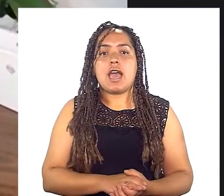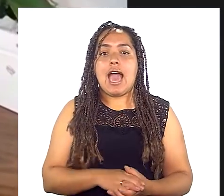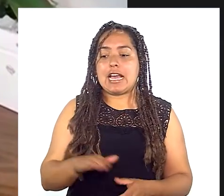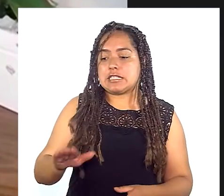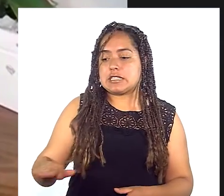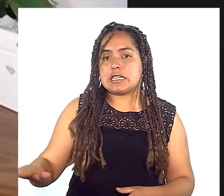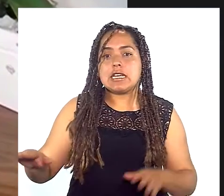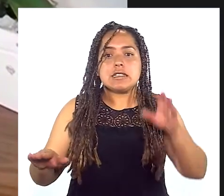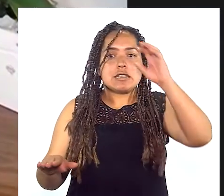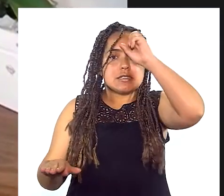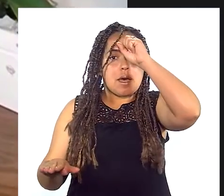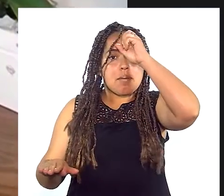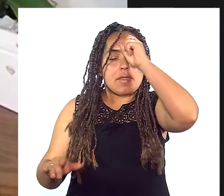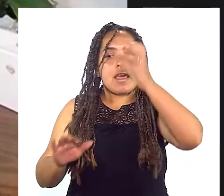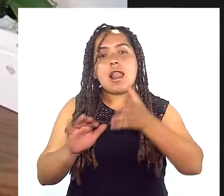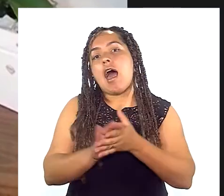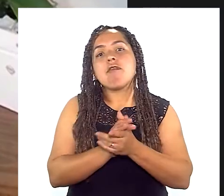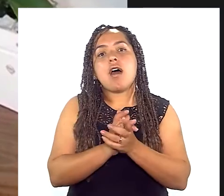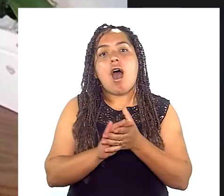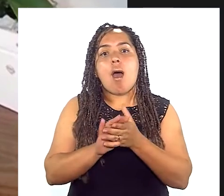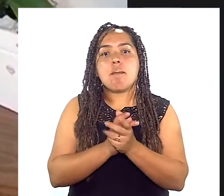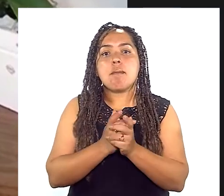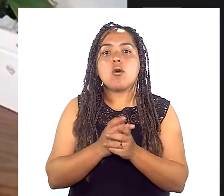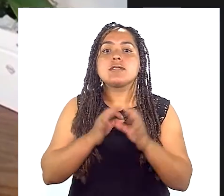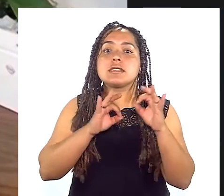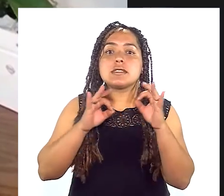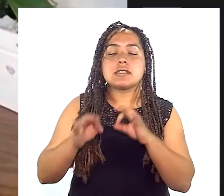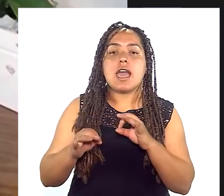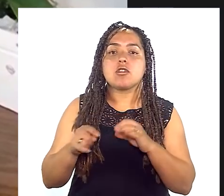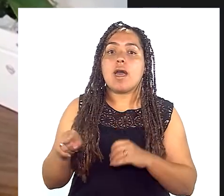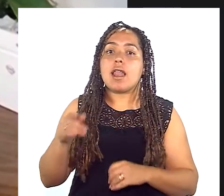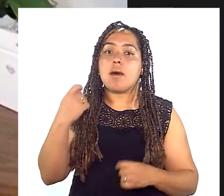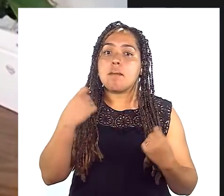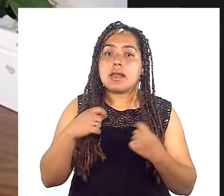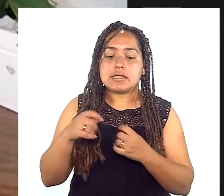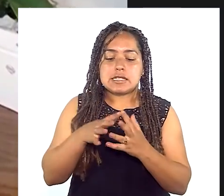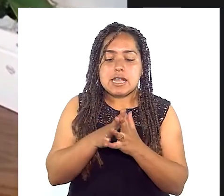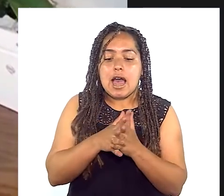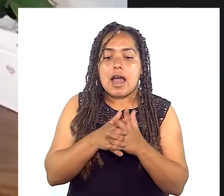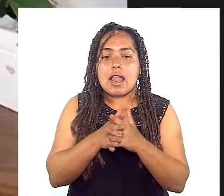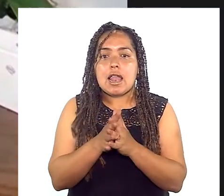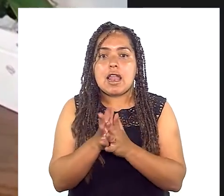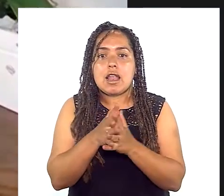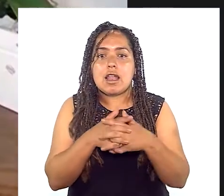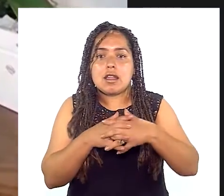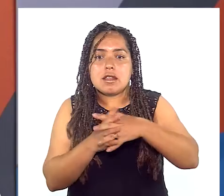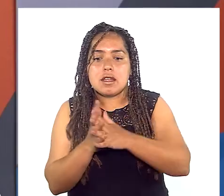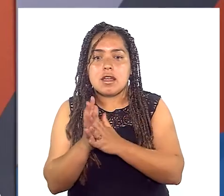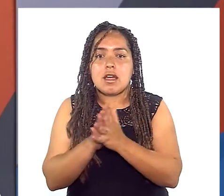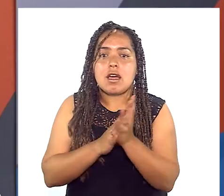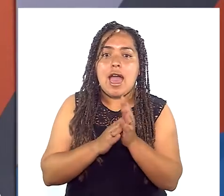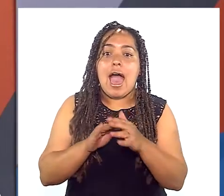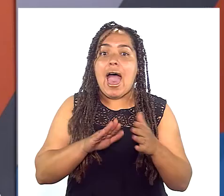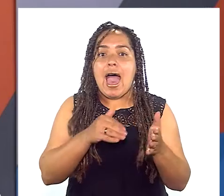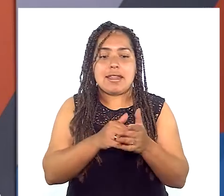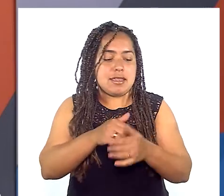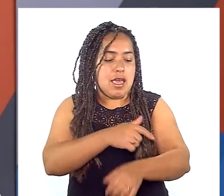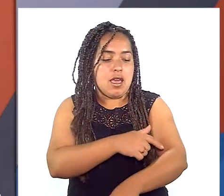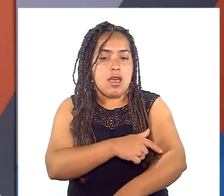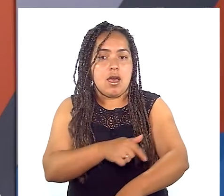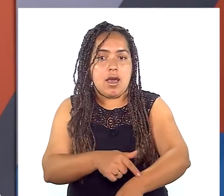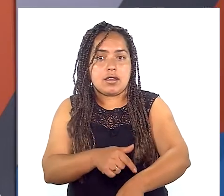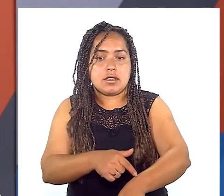mãos. Então, até falo que as crianças, elas aprenderam a lavar as mãos de uma forma correta, né? A criança, ela lava a mão, ela sabe que tem que lavar entre